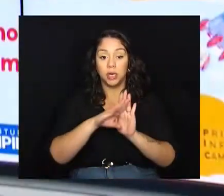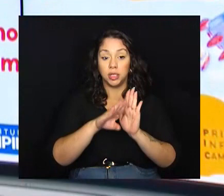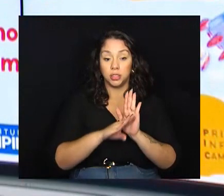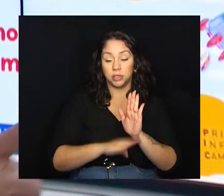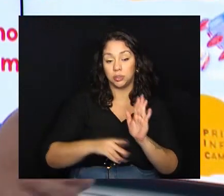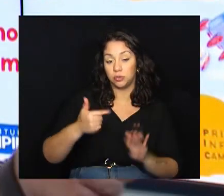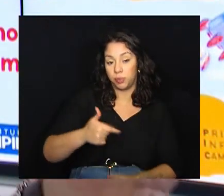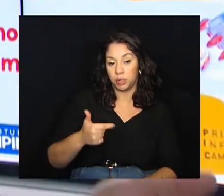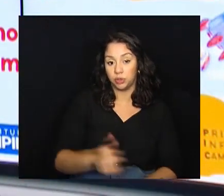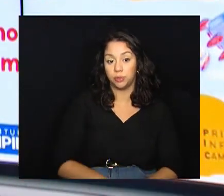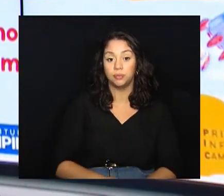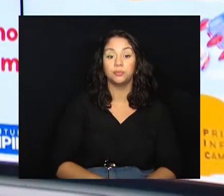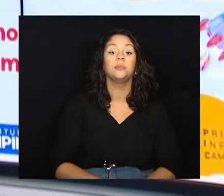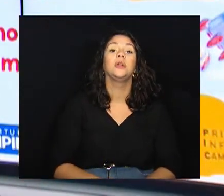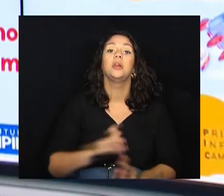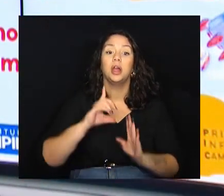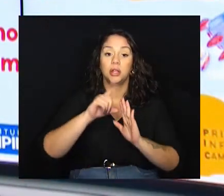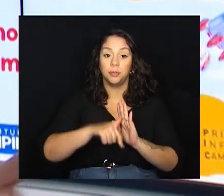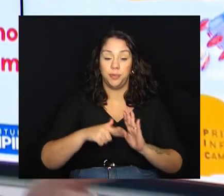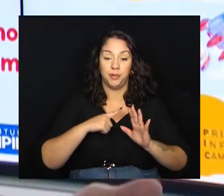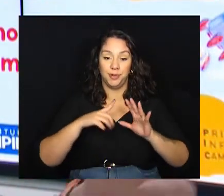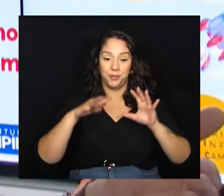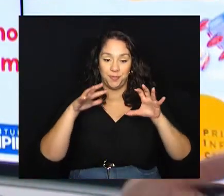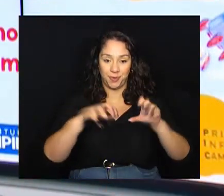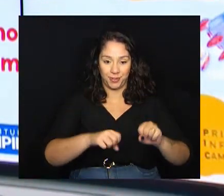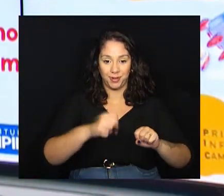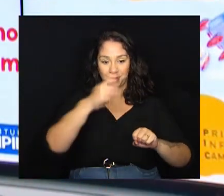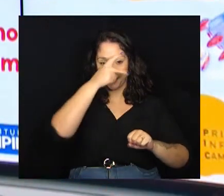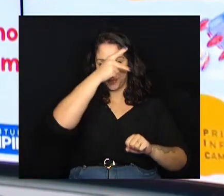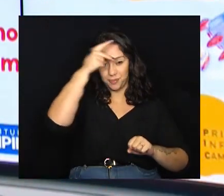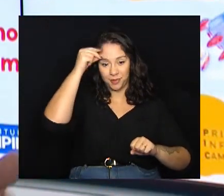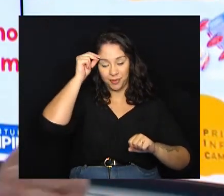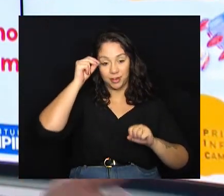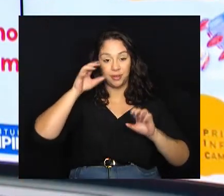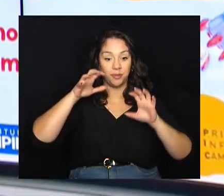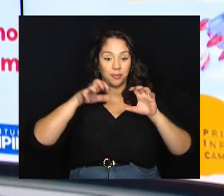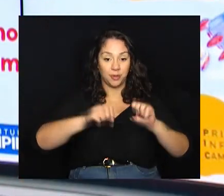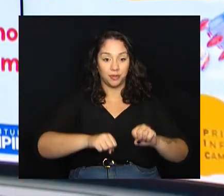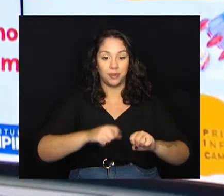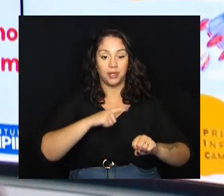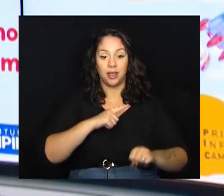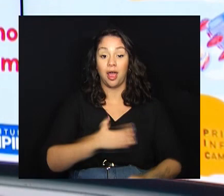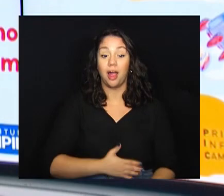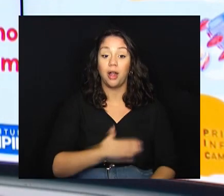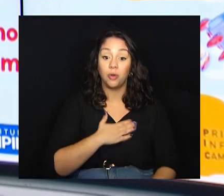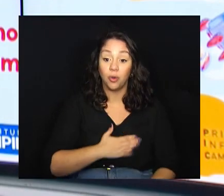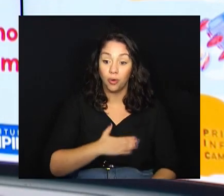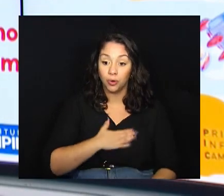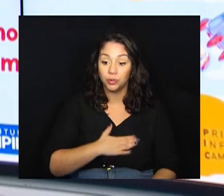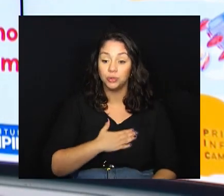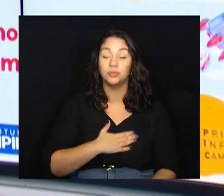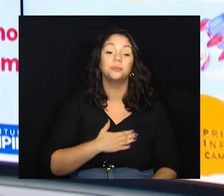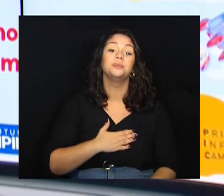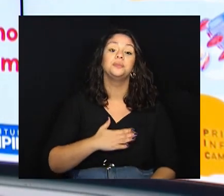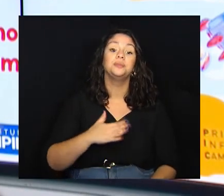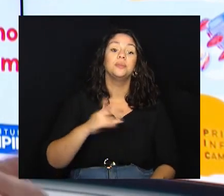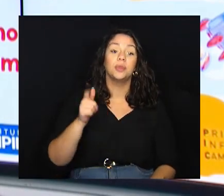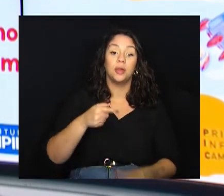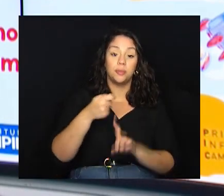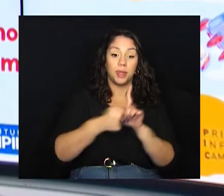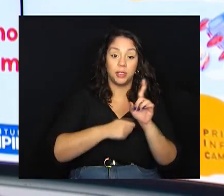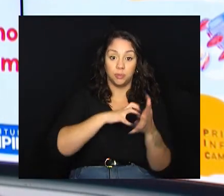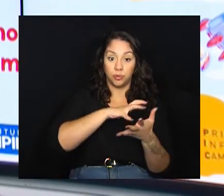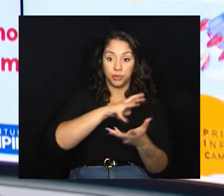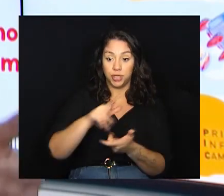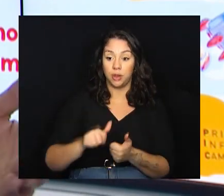a partir daí a gente vai ter a posse o prefeito vai dar posse agora em agosto agosto é o mês mundial da primeira infância então um